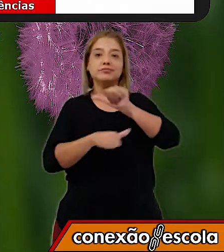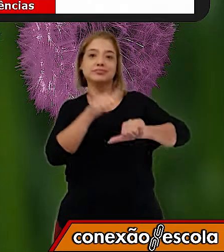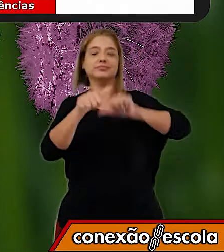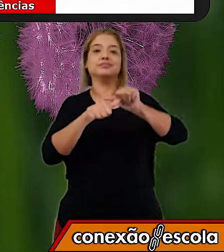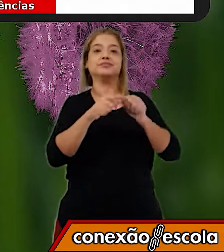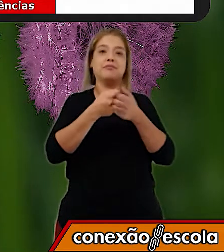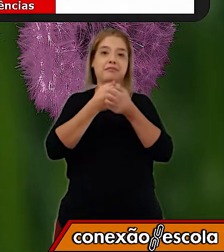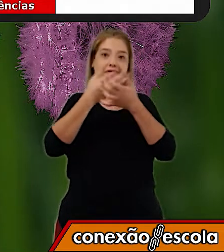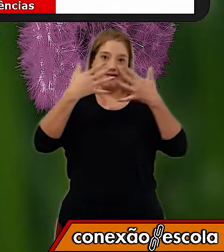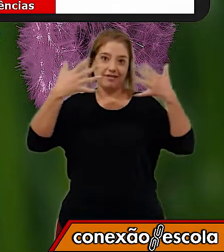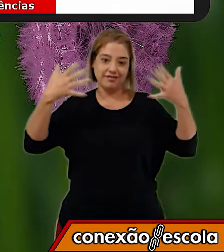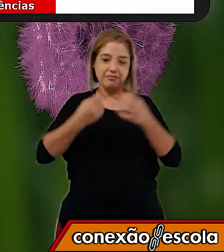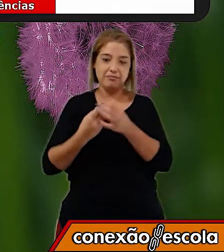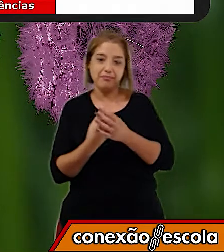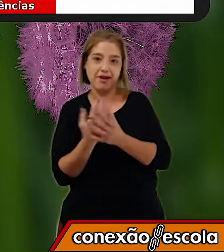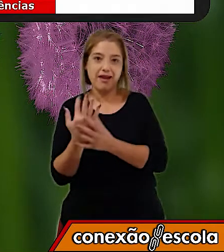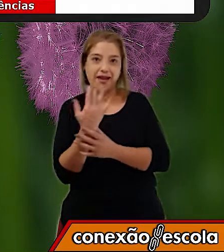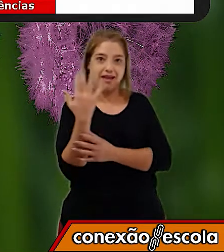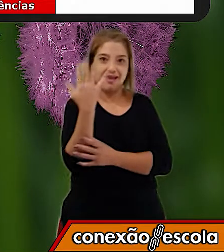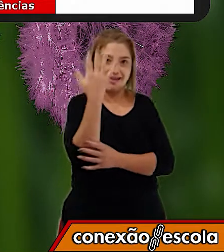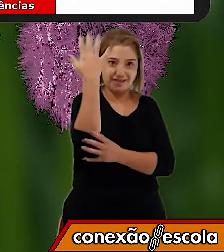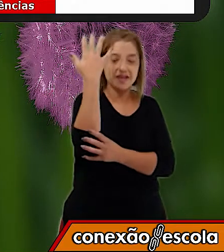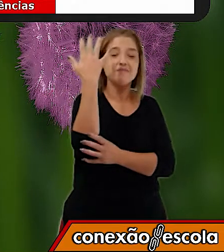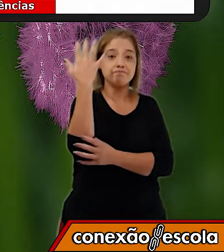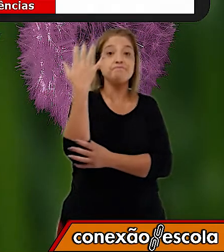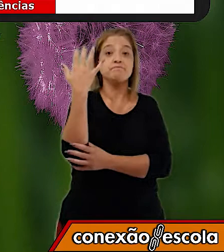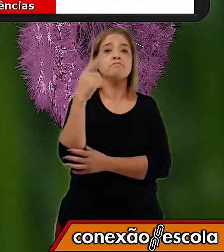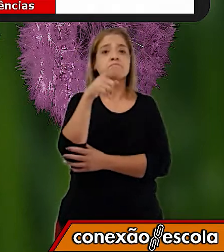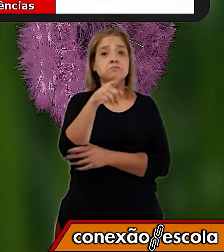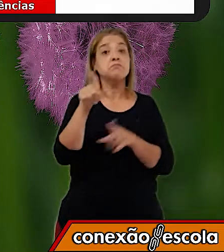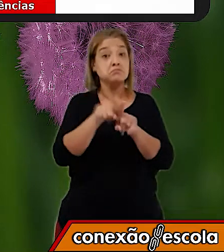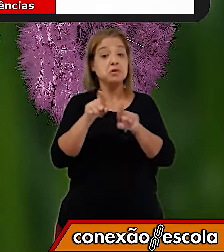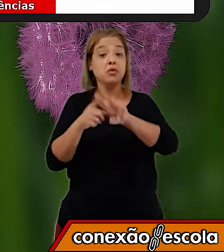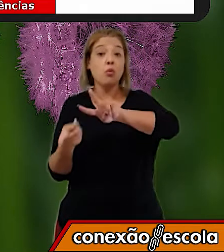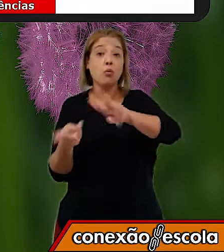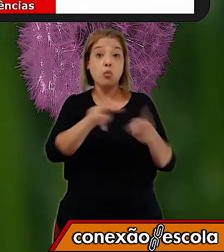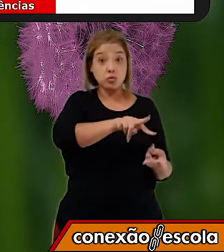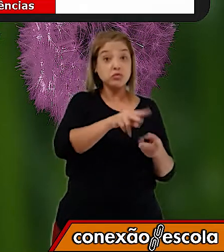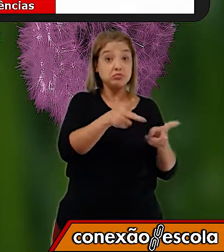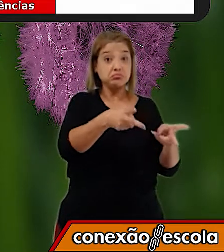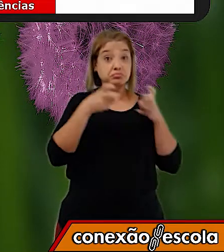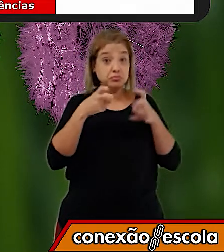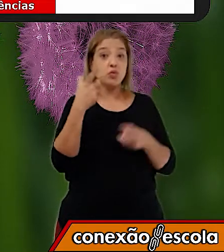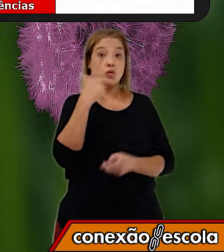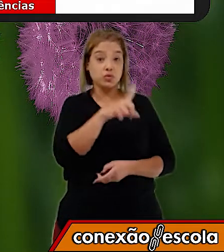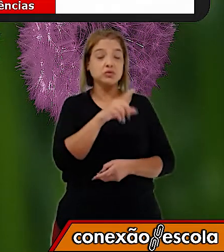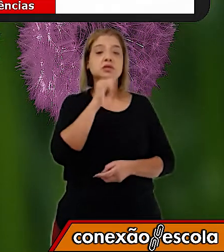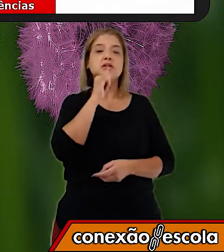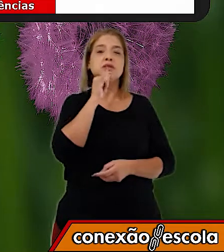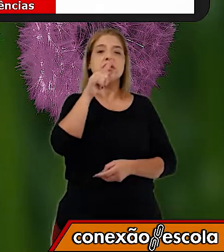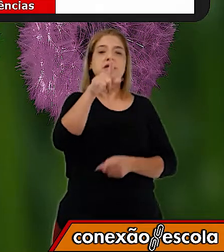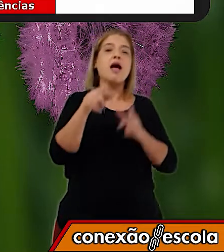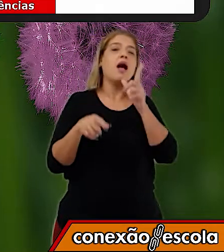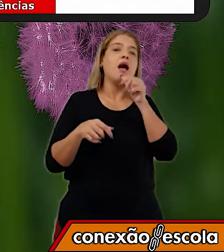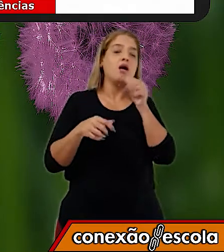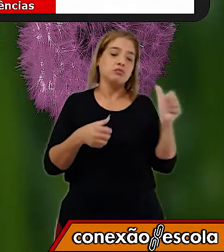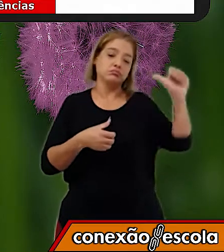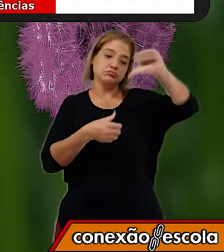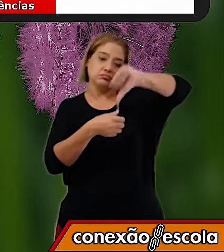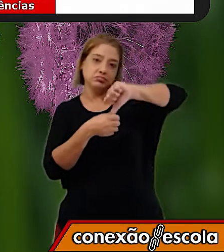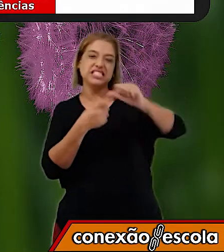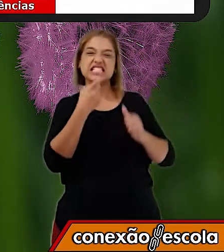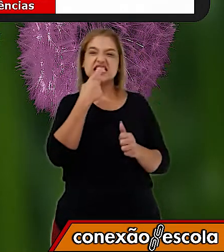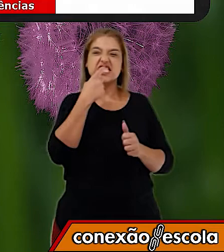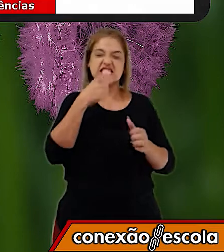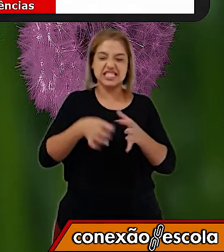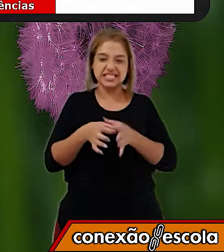gasoso. É possível perceber o contrário também. Ao colocar água em um recipiente plástico